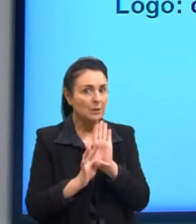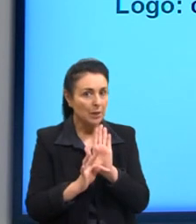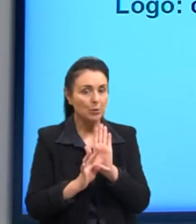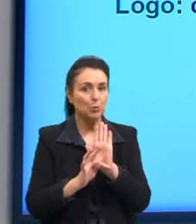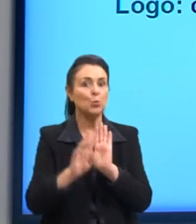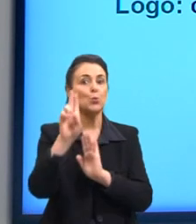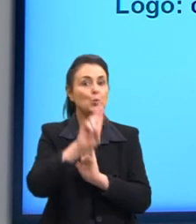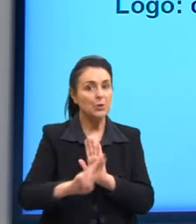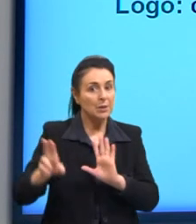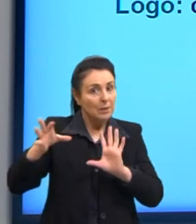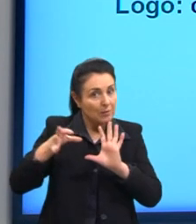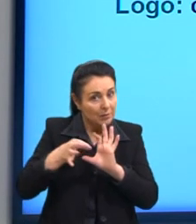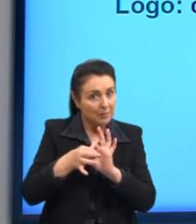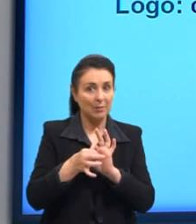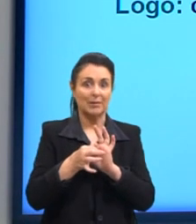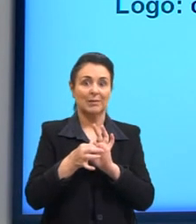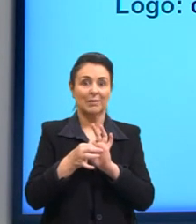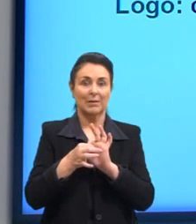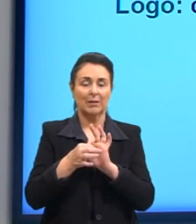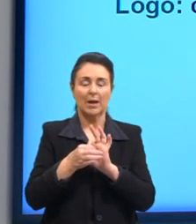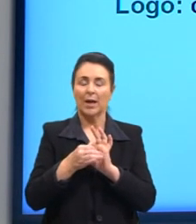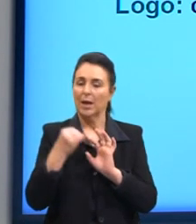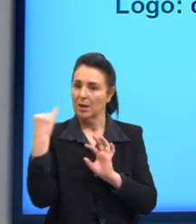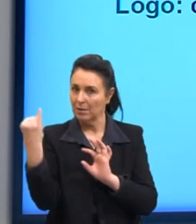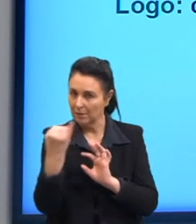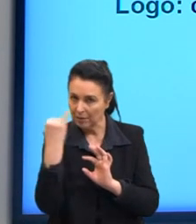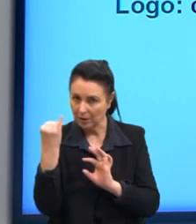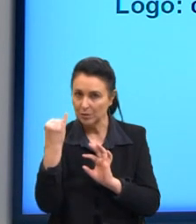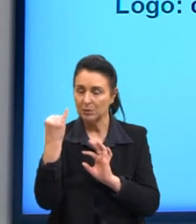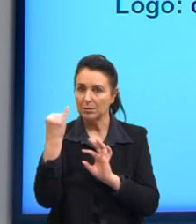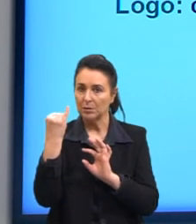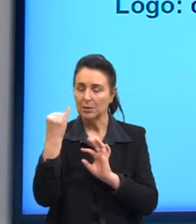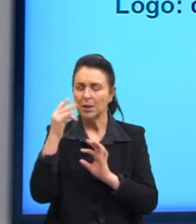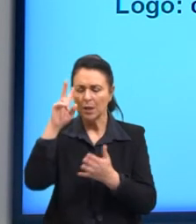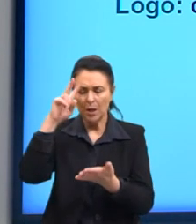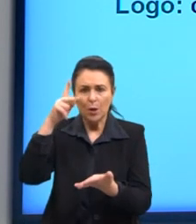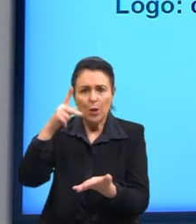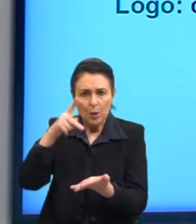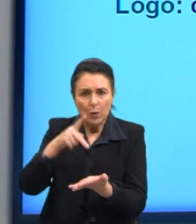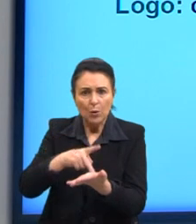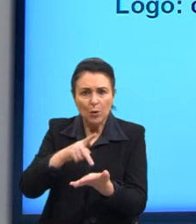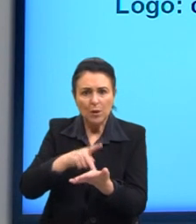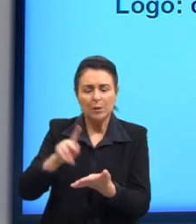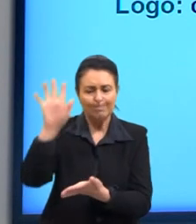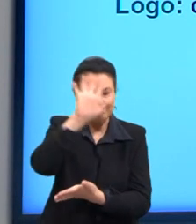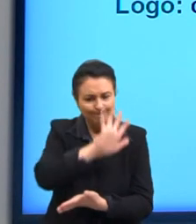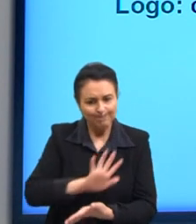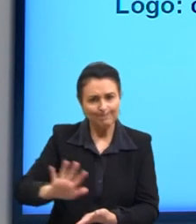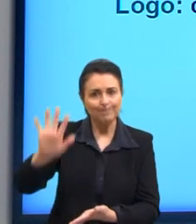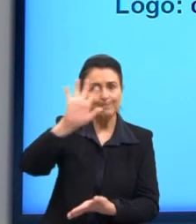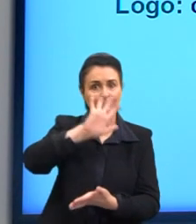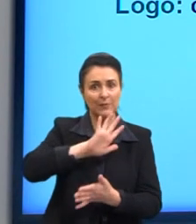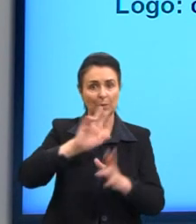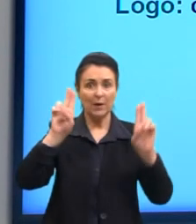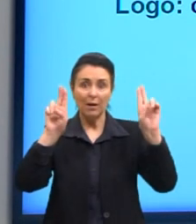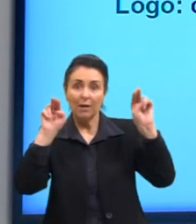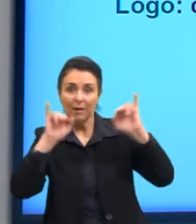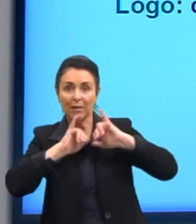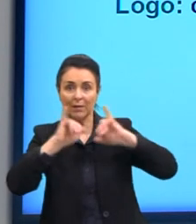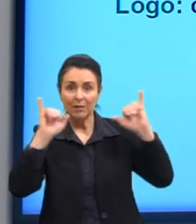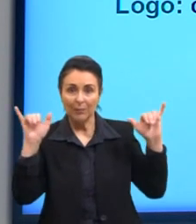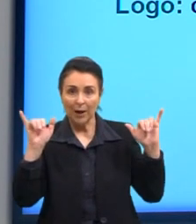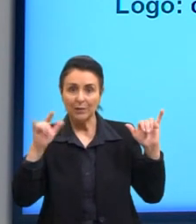o conector em primeiro lugar é válido reconhecer como esse Panorama supracitado é capaz de limitar